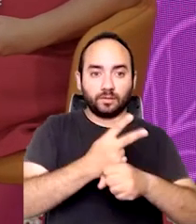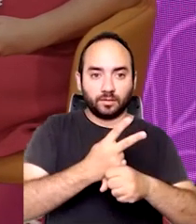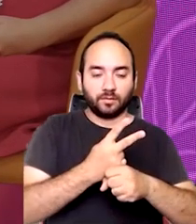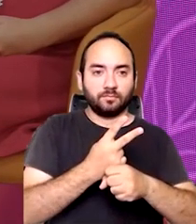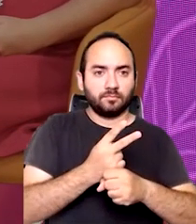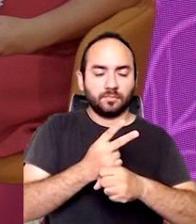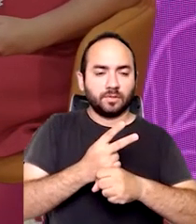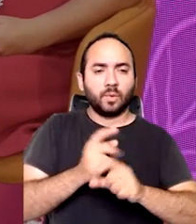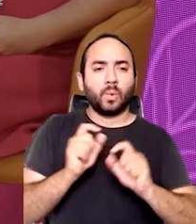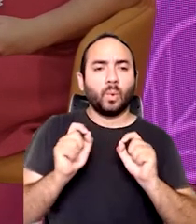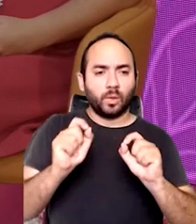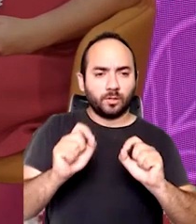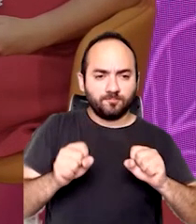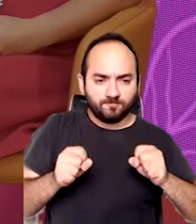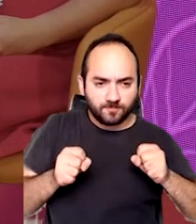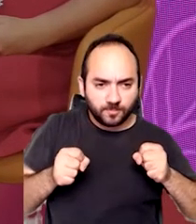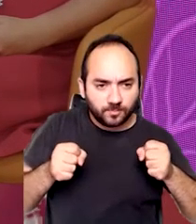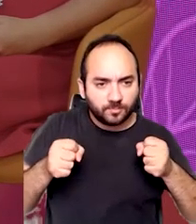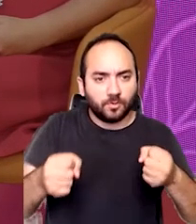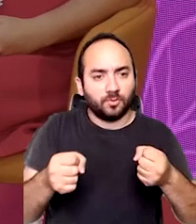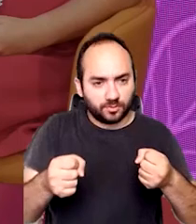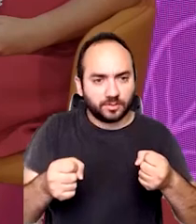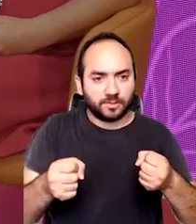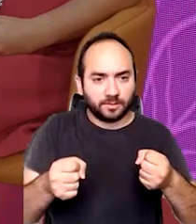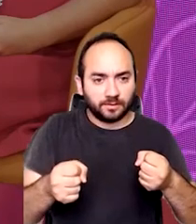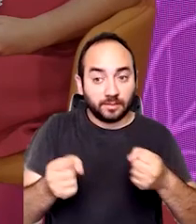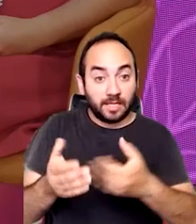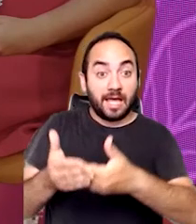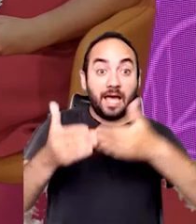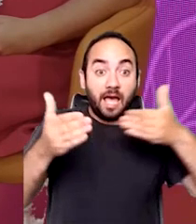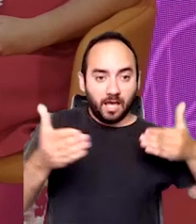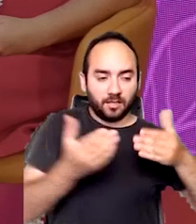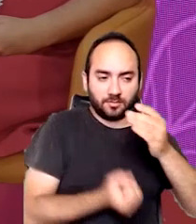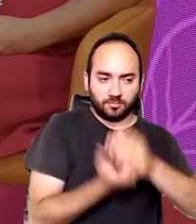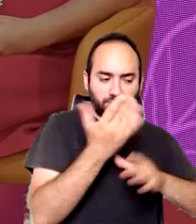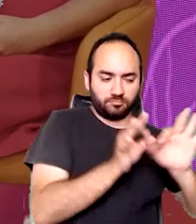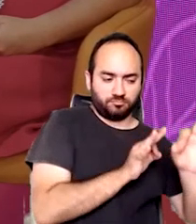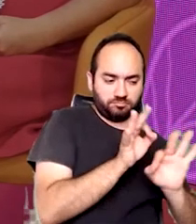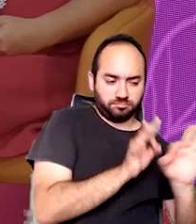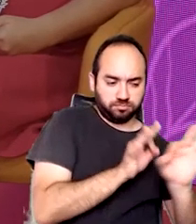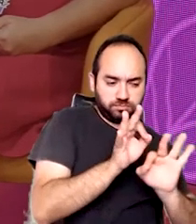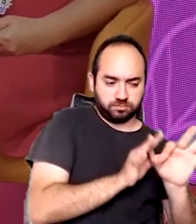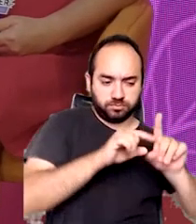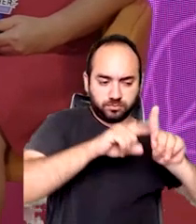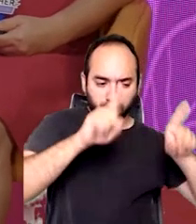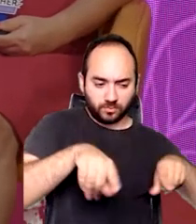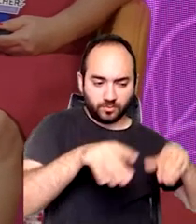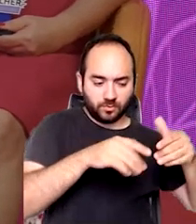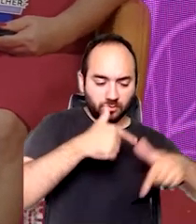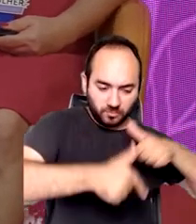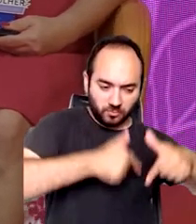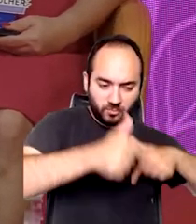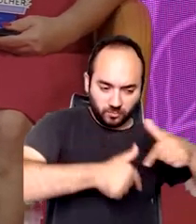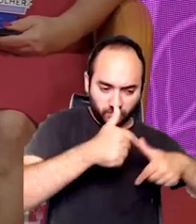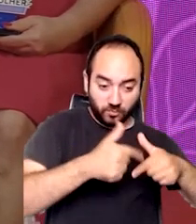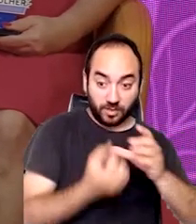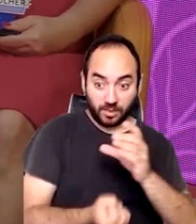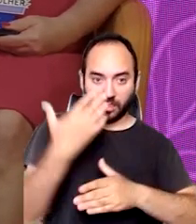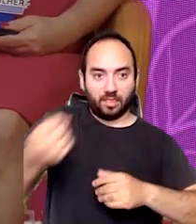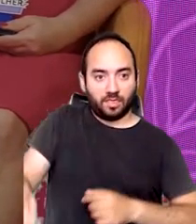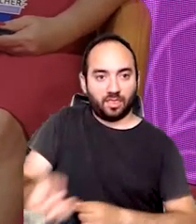anos de sabático para antes de lançá-la né de preparo né de planejamento